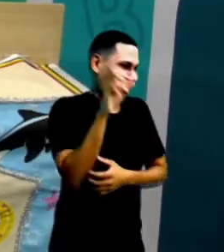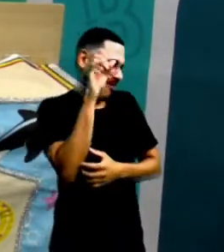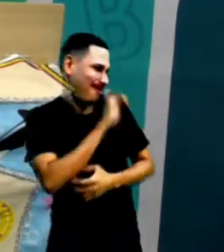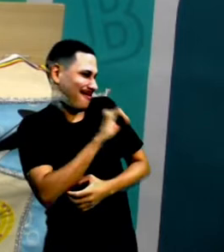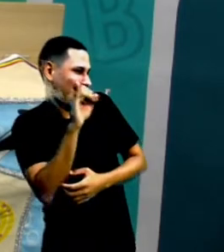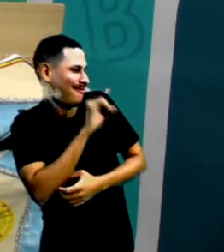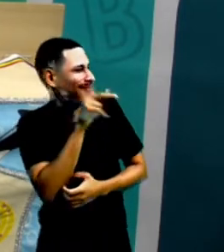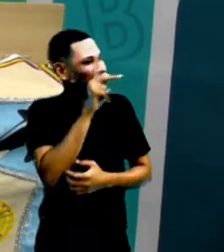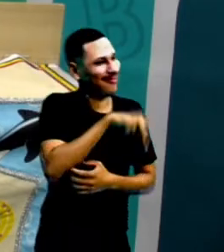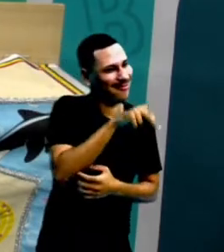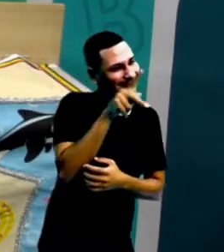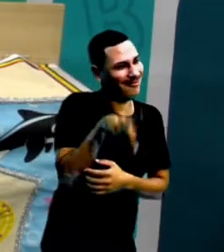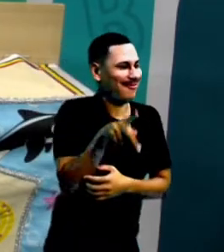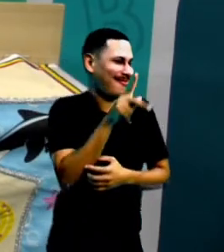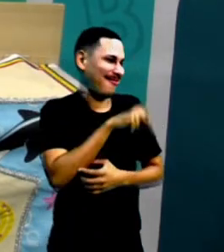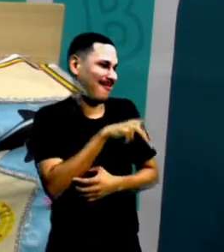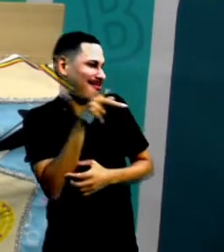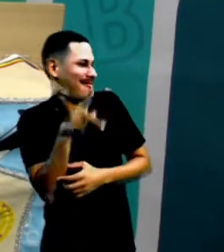Leiturinha!